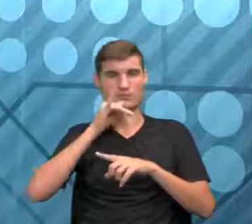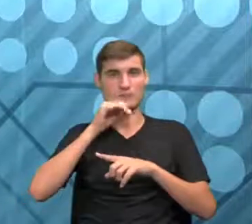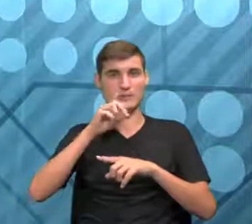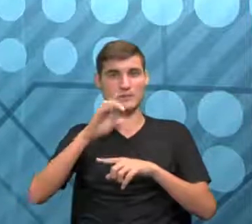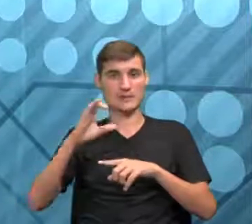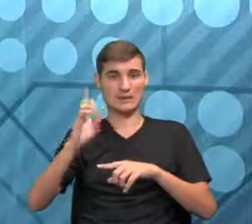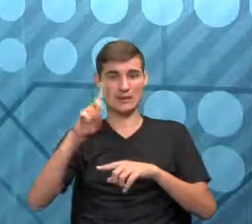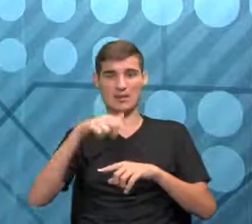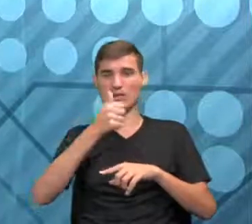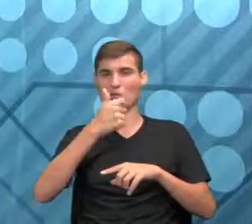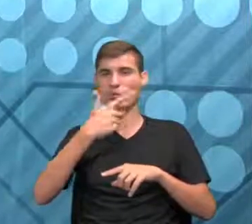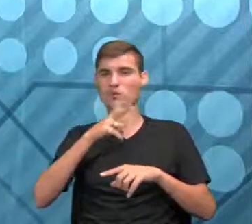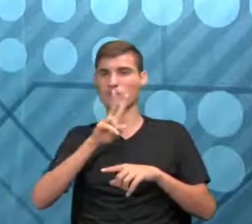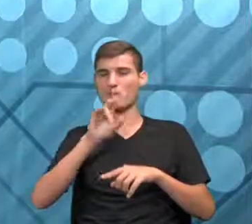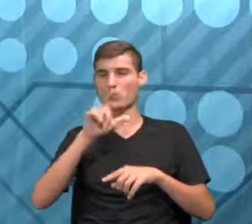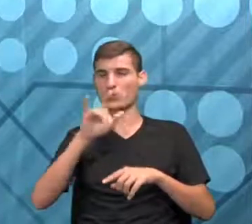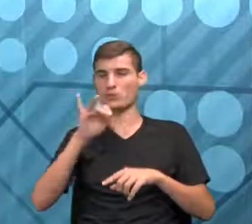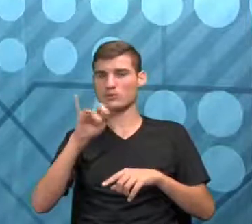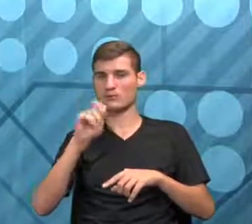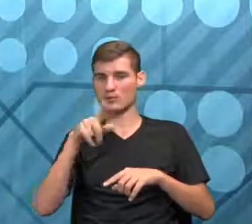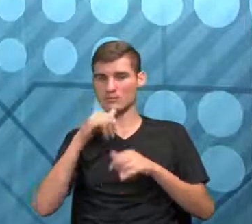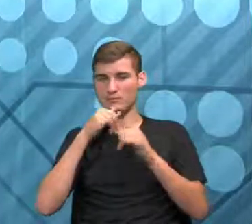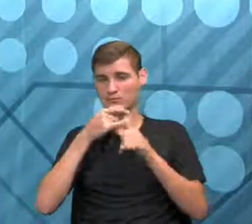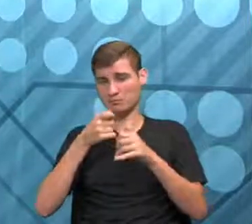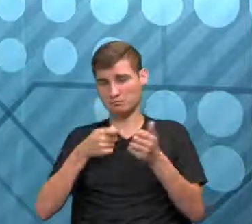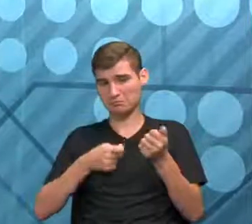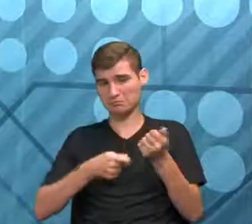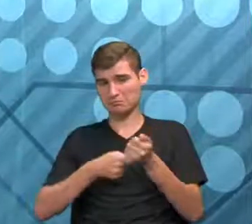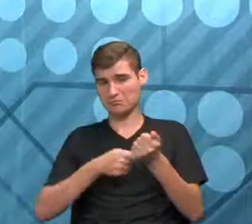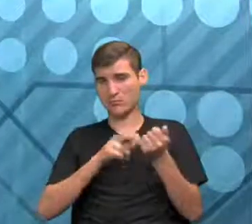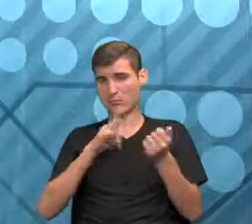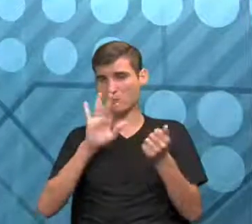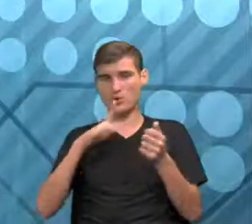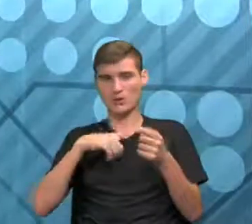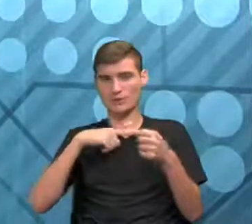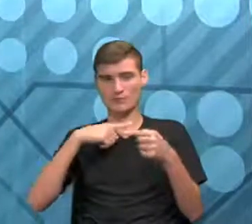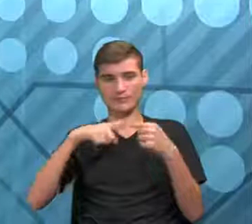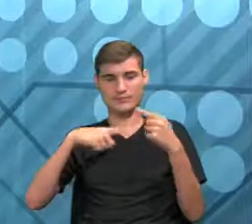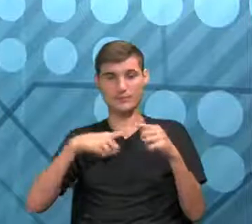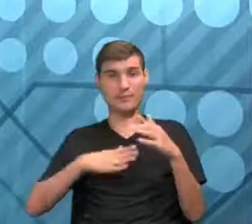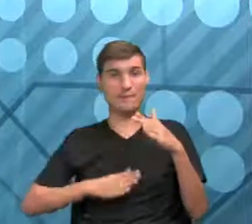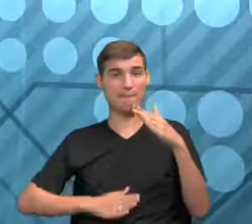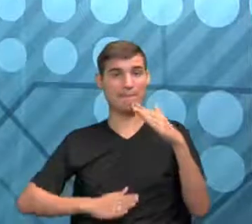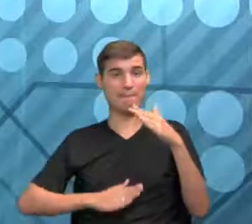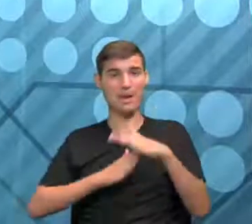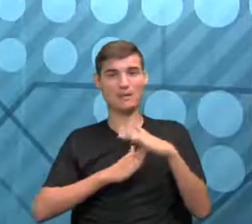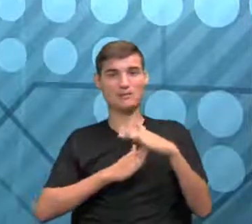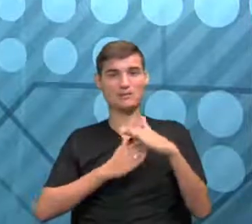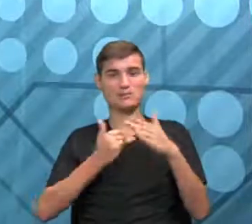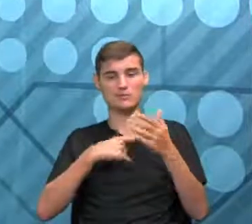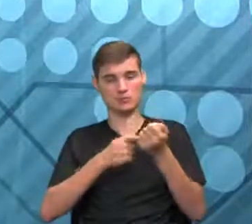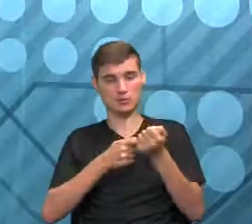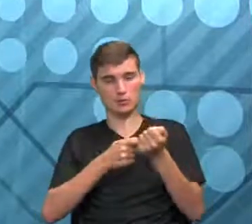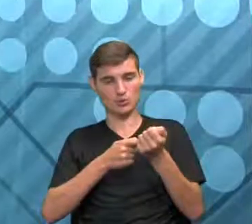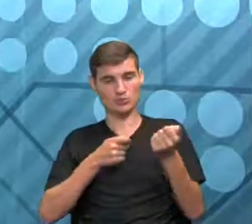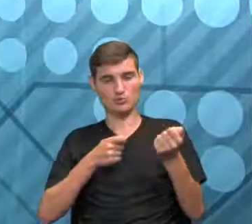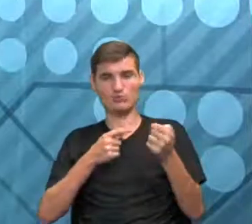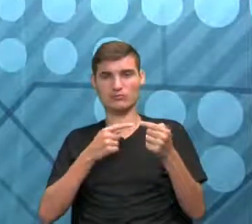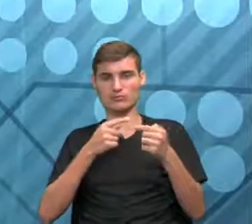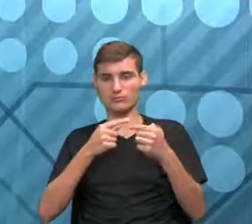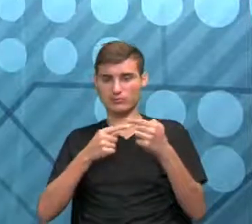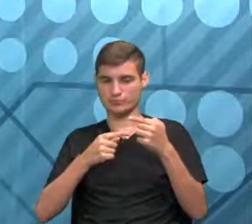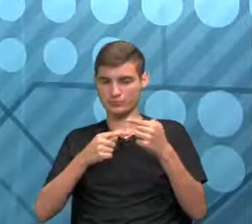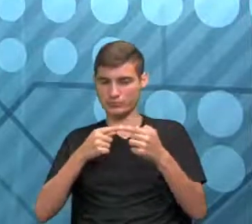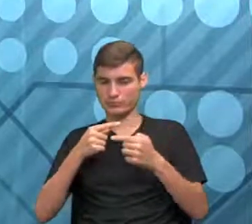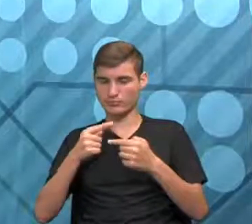12 volts. Então, eu ligo ele no 12 volts, ele já gira na velocidade máxima. Se eu desenergizo, ele vai girando na